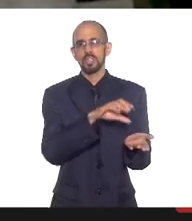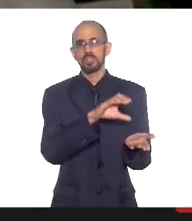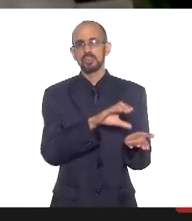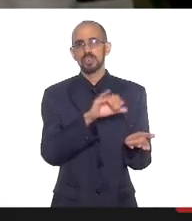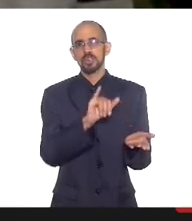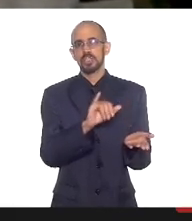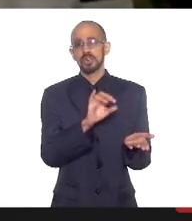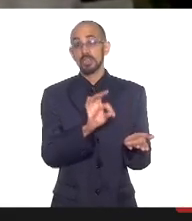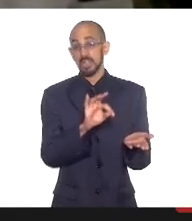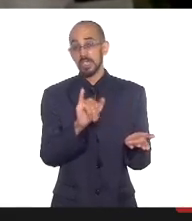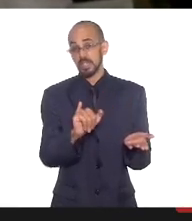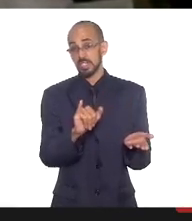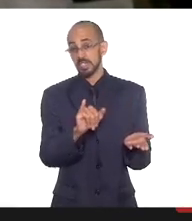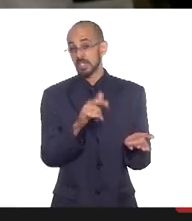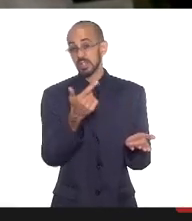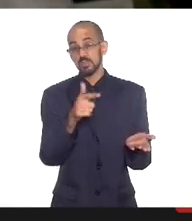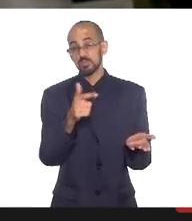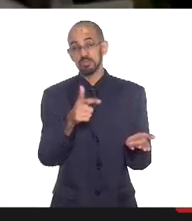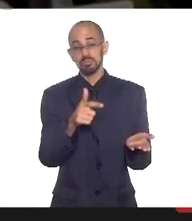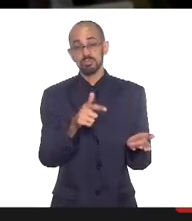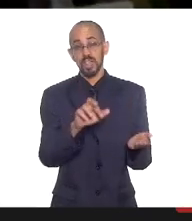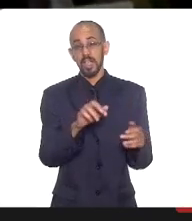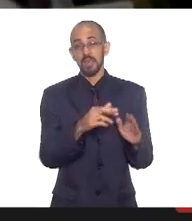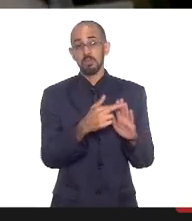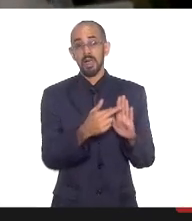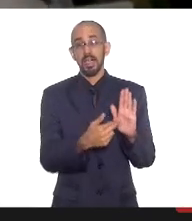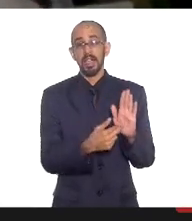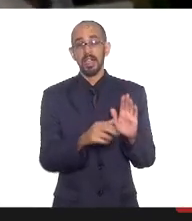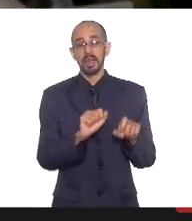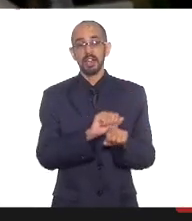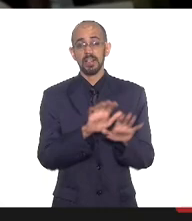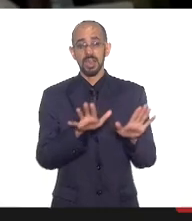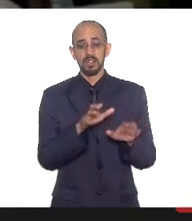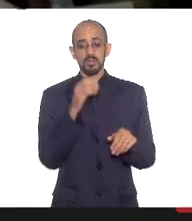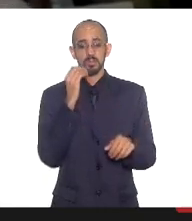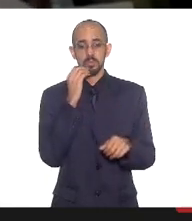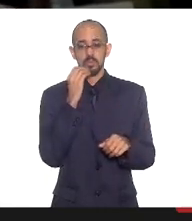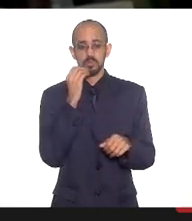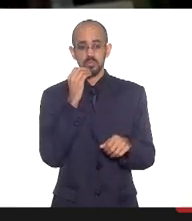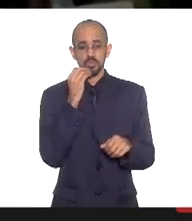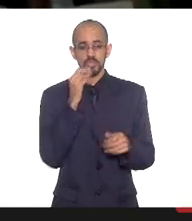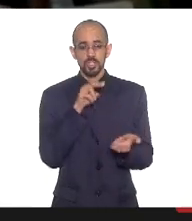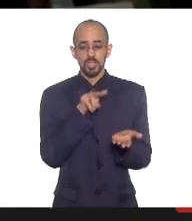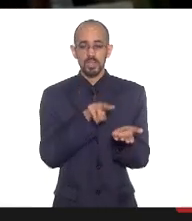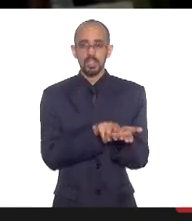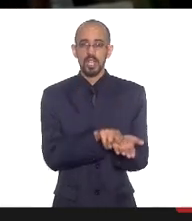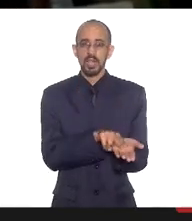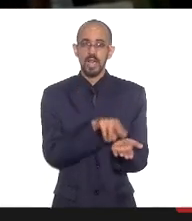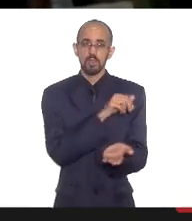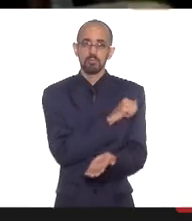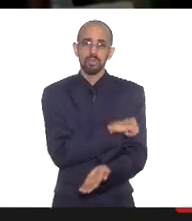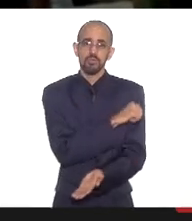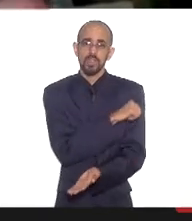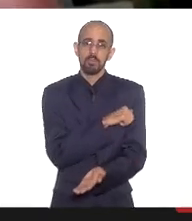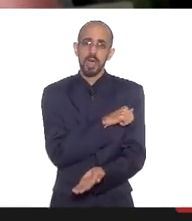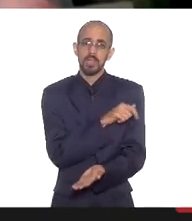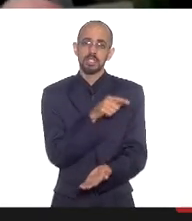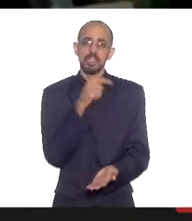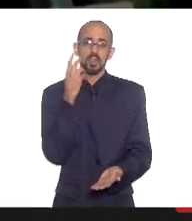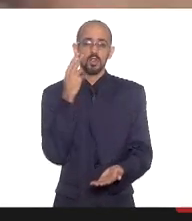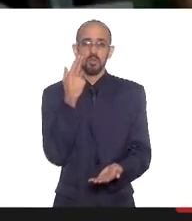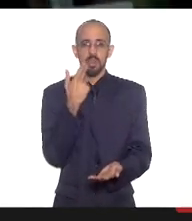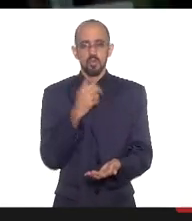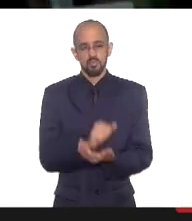critério para realmente ocupar uma vaga de CTI podemos ser tratado uma enfermeira mas aí sim né fica